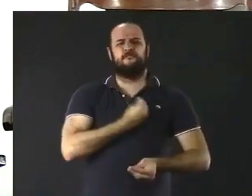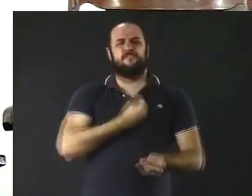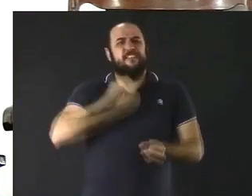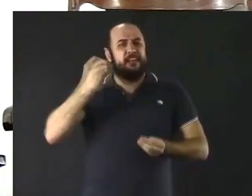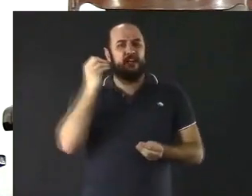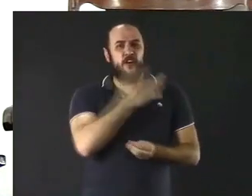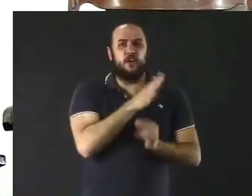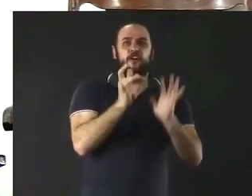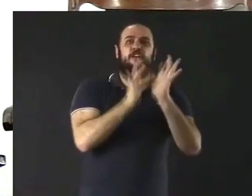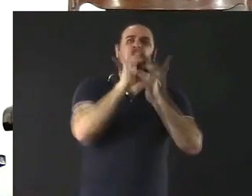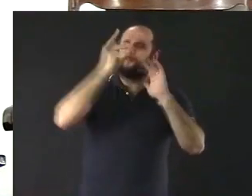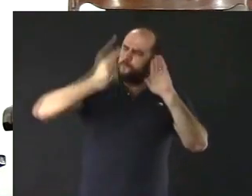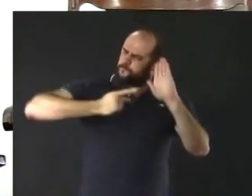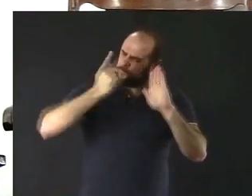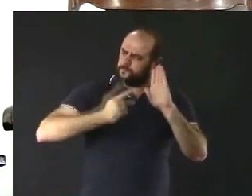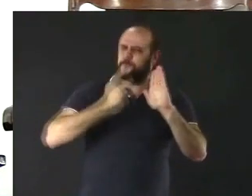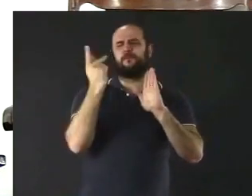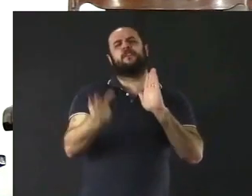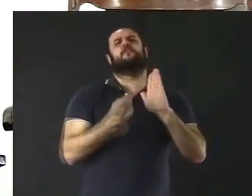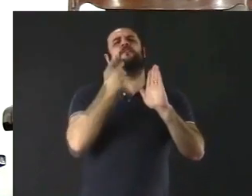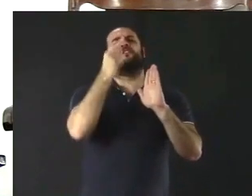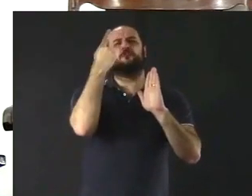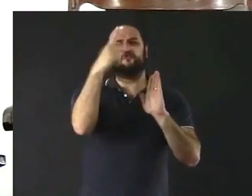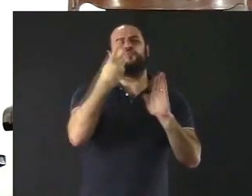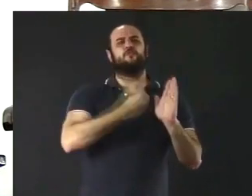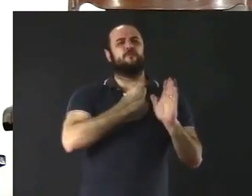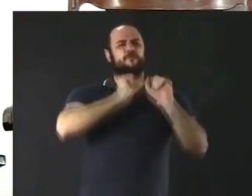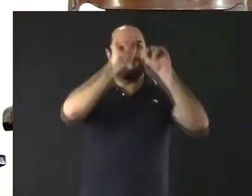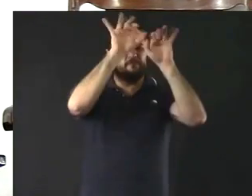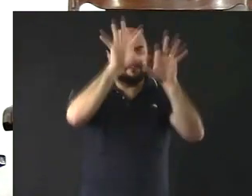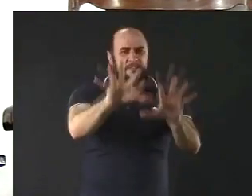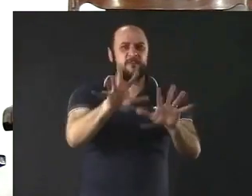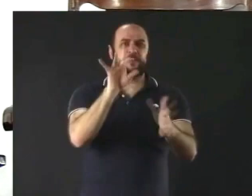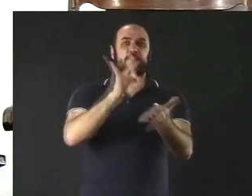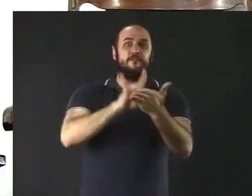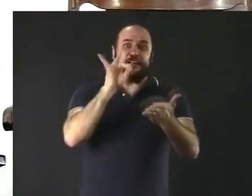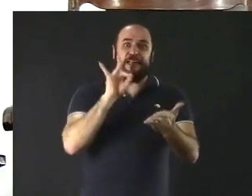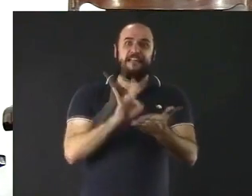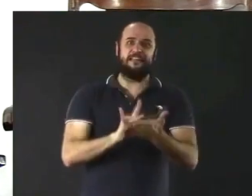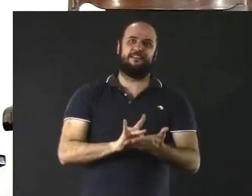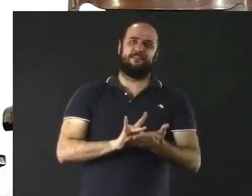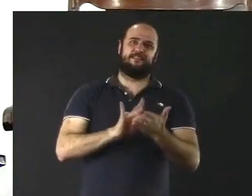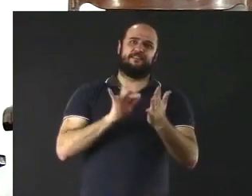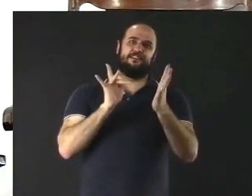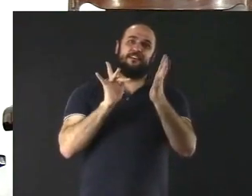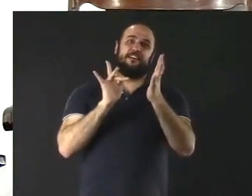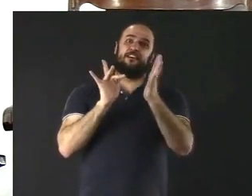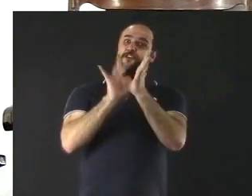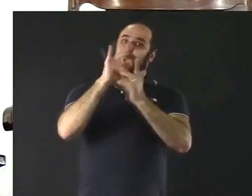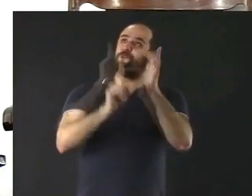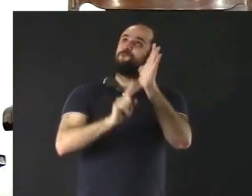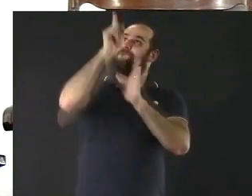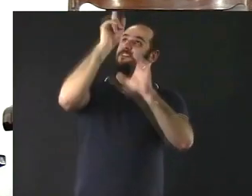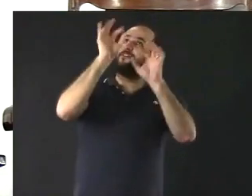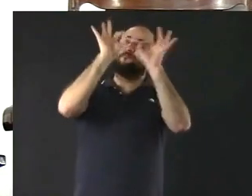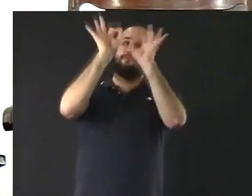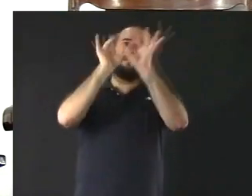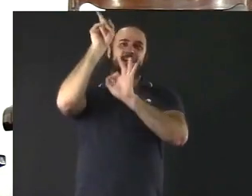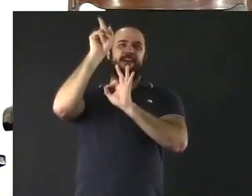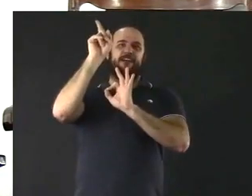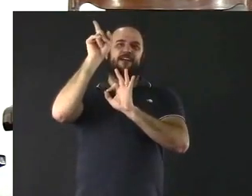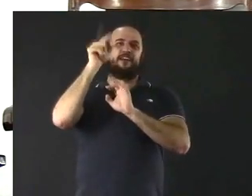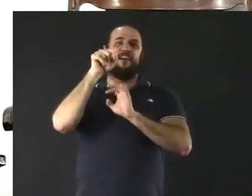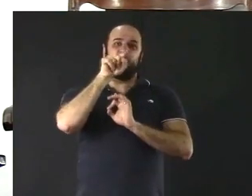Ele promete que Ele vai voltar para te resgatar, para desfrutar com Ele da eternidade. Enquanto isso Ele está preparando você e